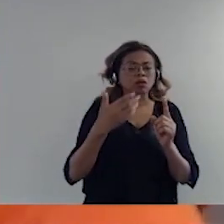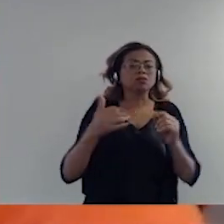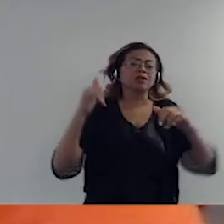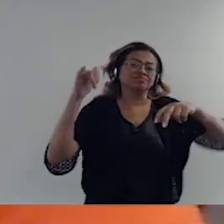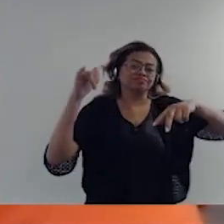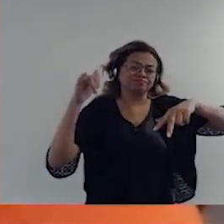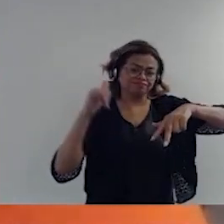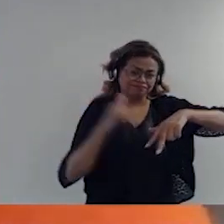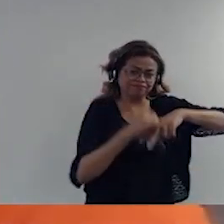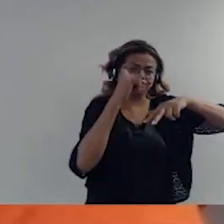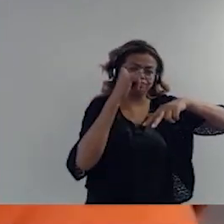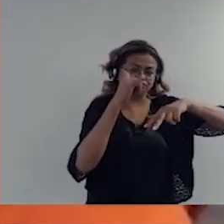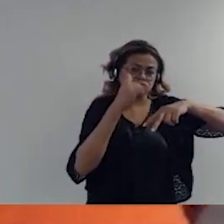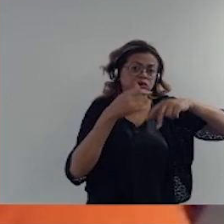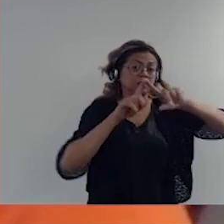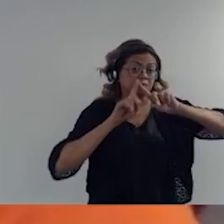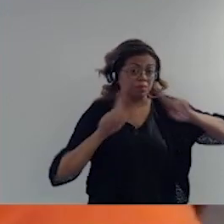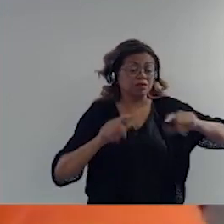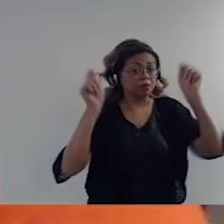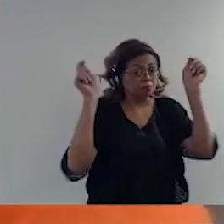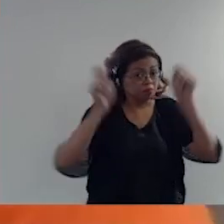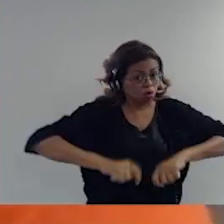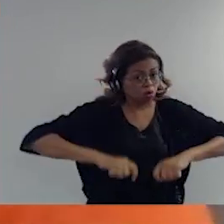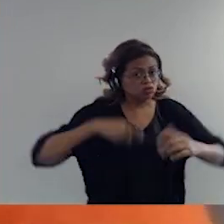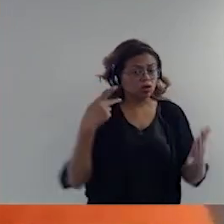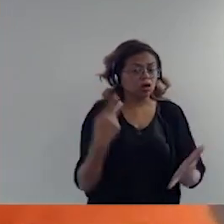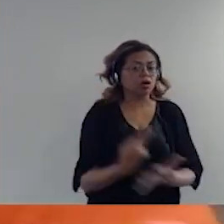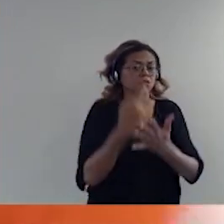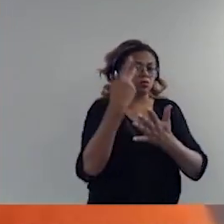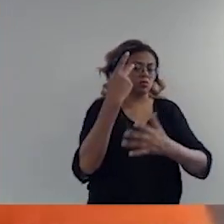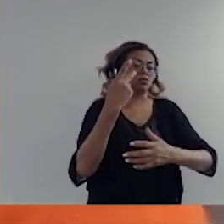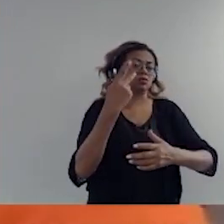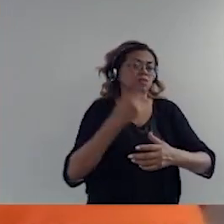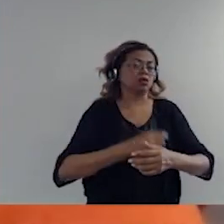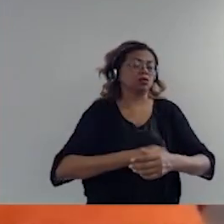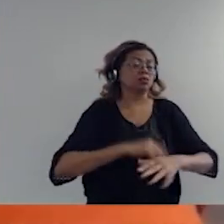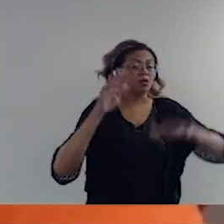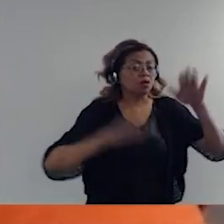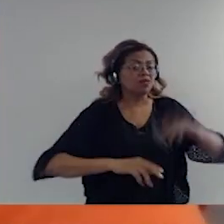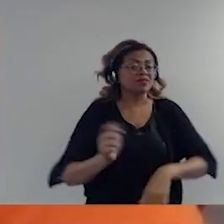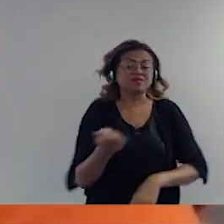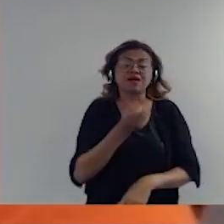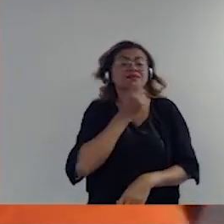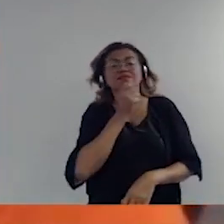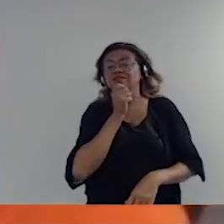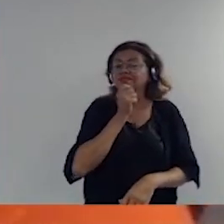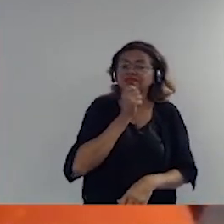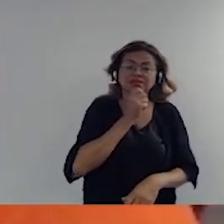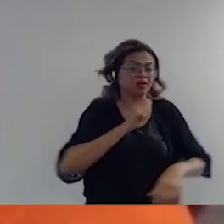sofreu o dano ou que está suscetível, está a sofrer esse dano